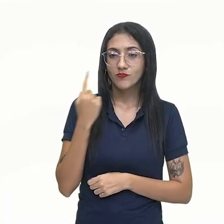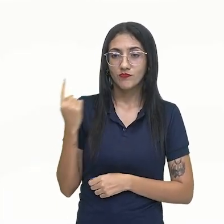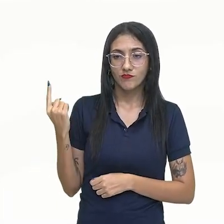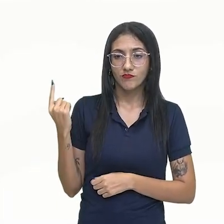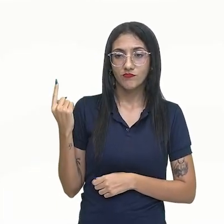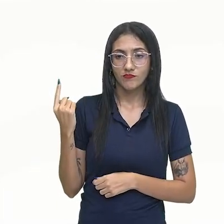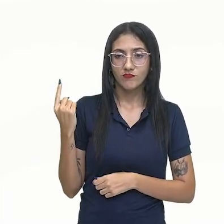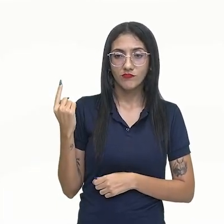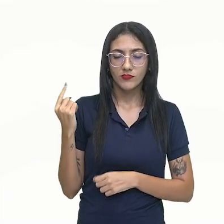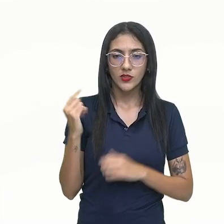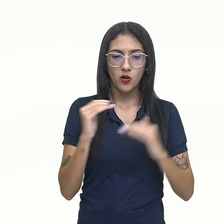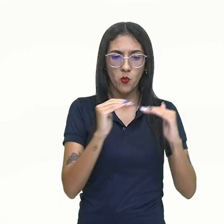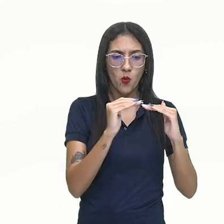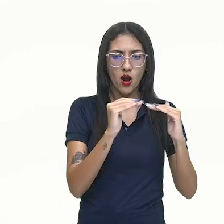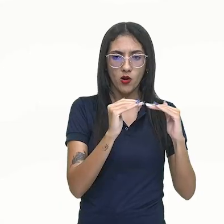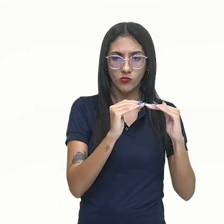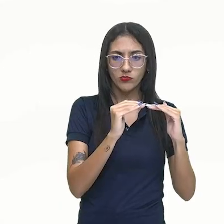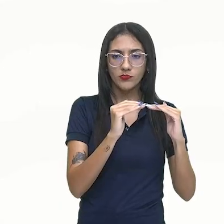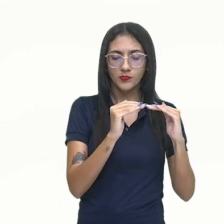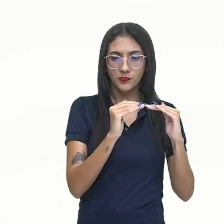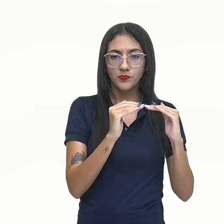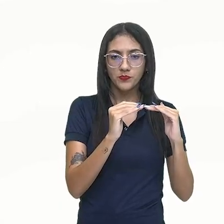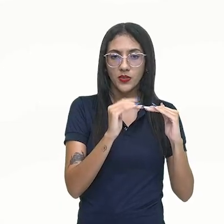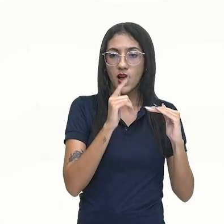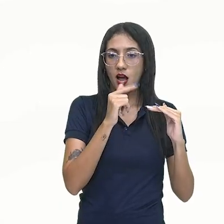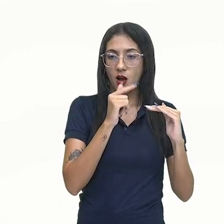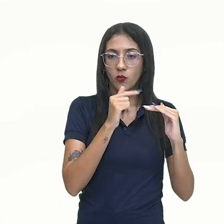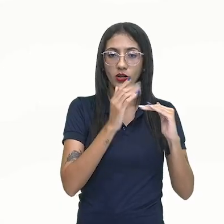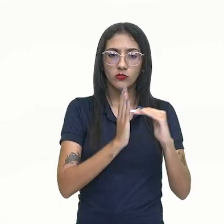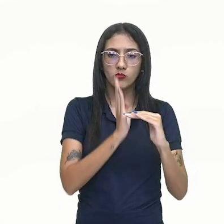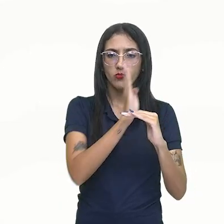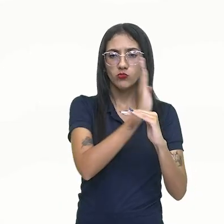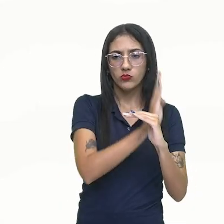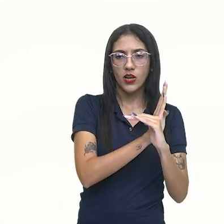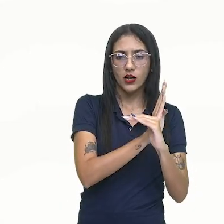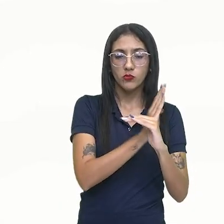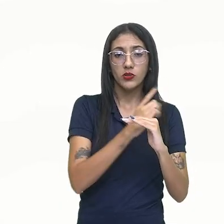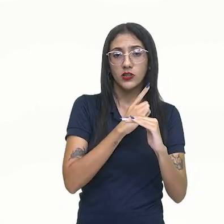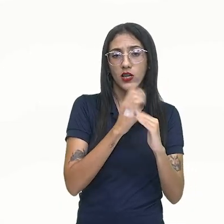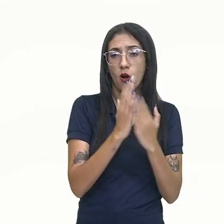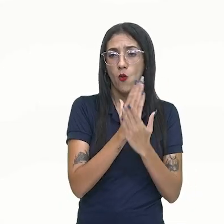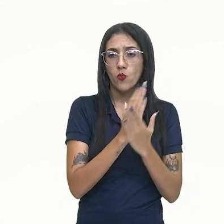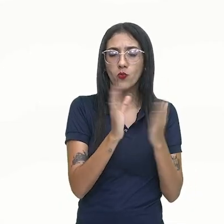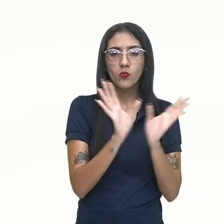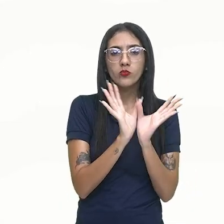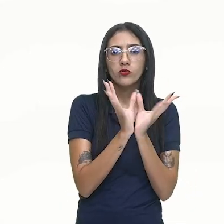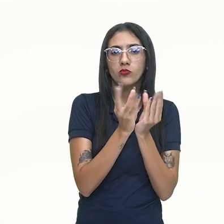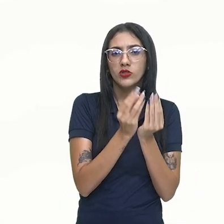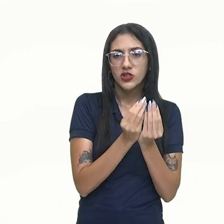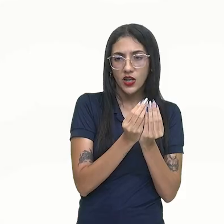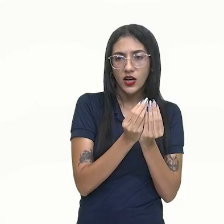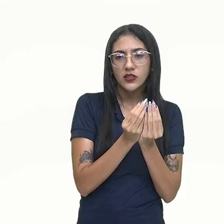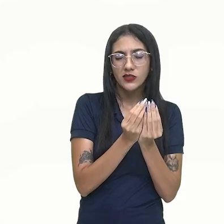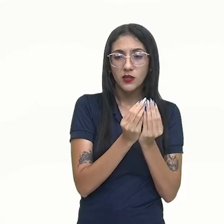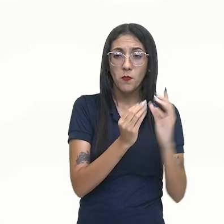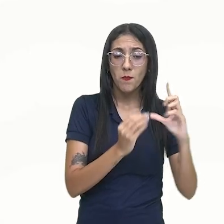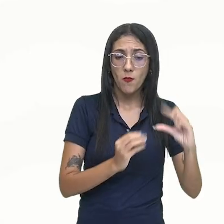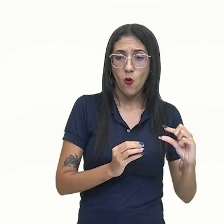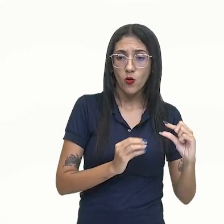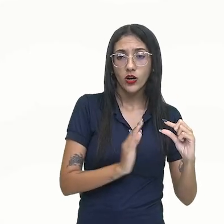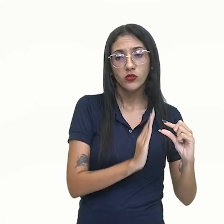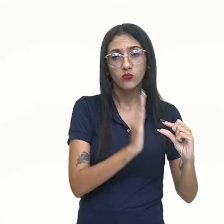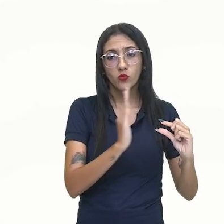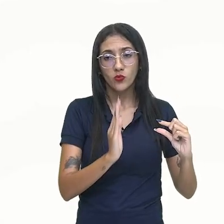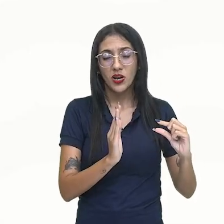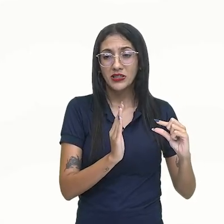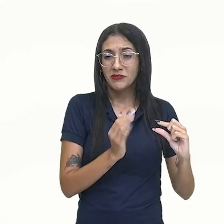nivelado aqui no nosso esquema didático. Nós temos aqui certas substâncias em concentrações diferentes, né,